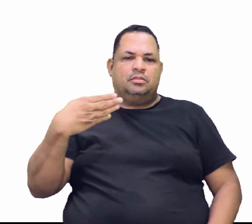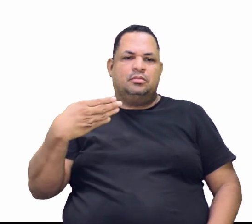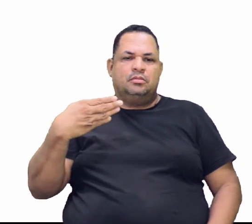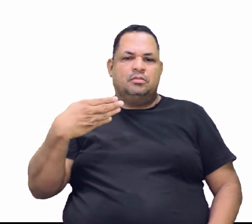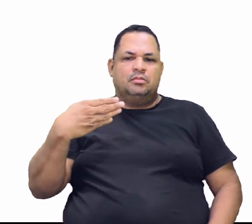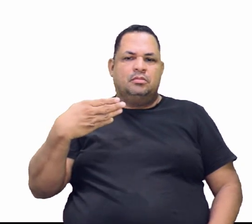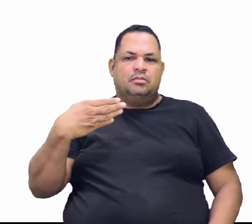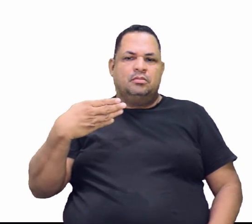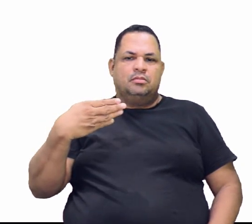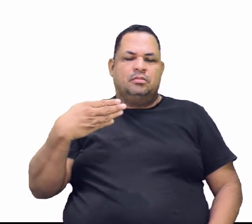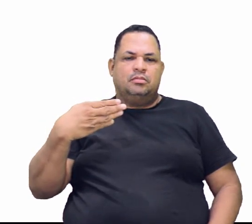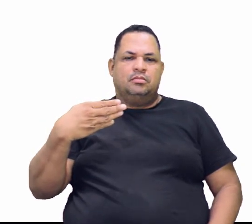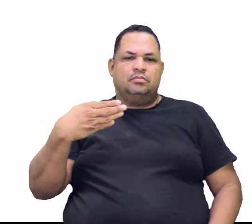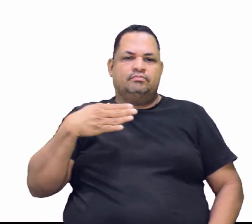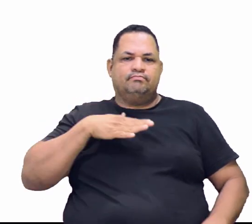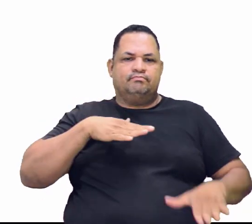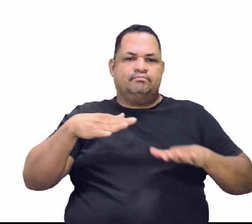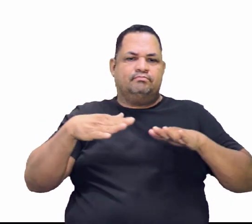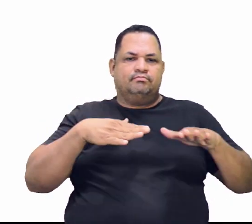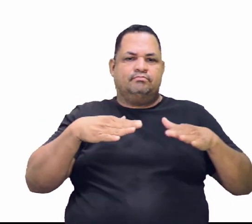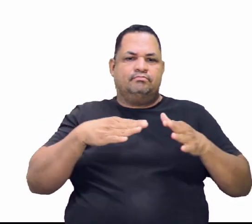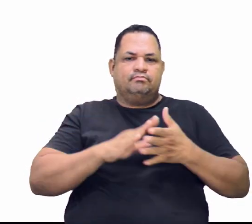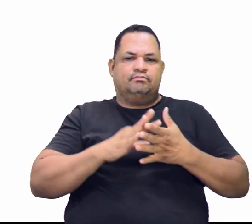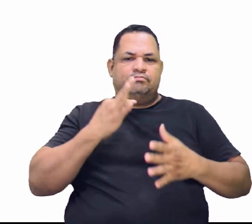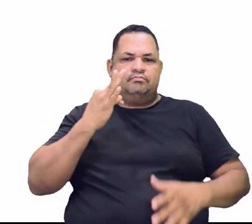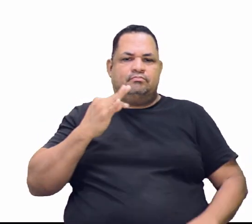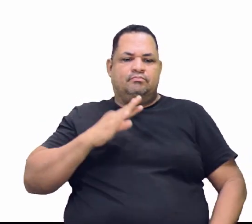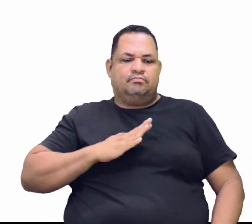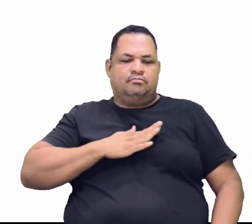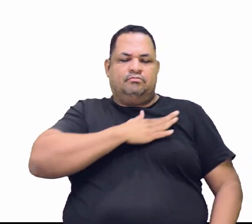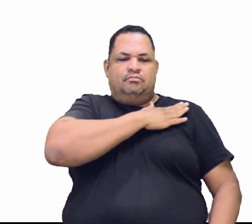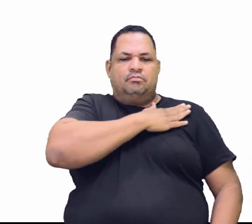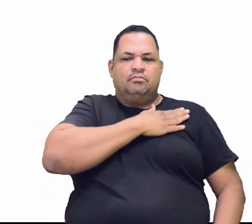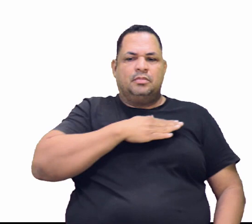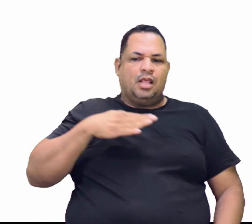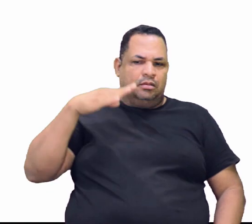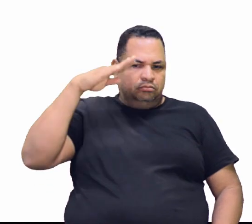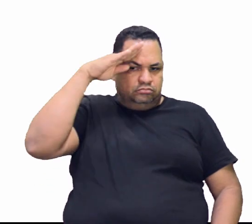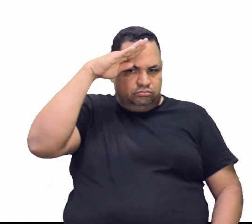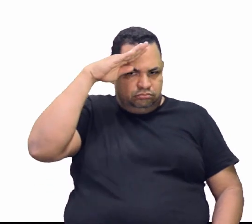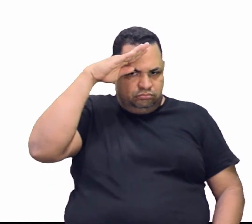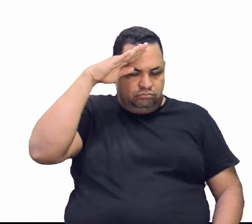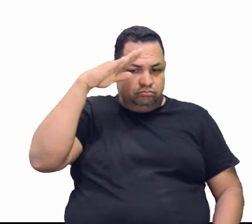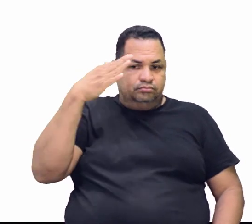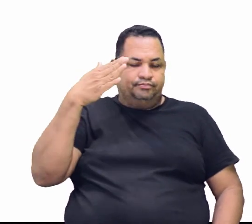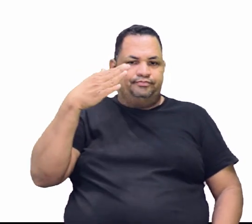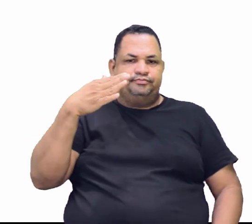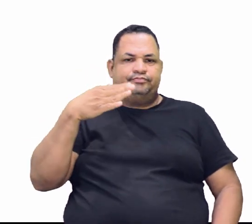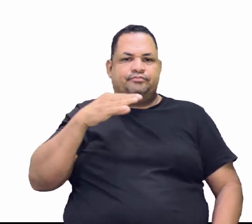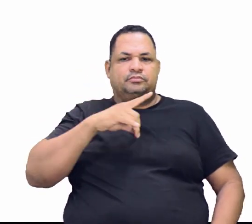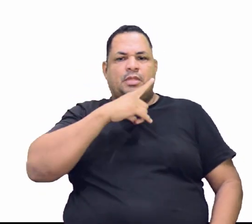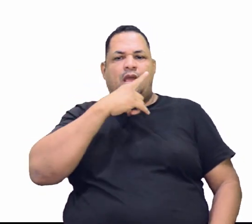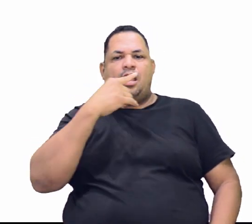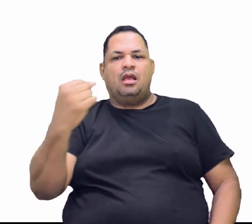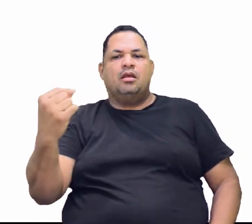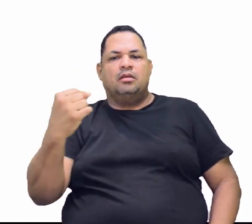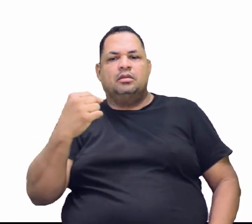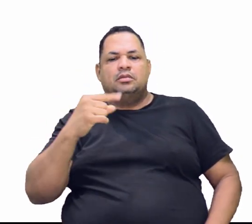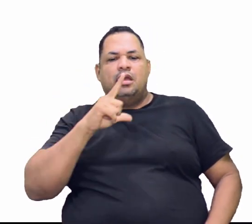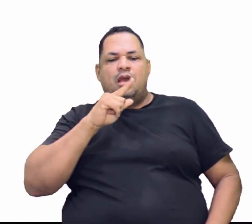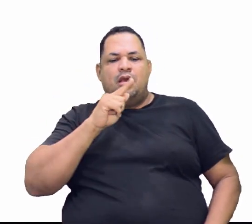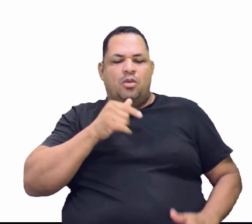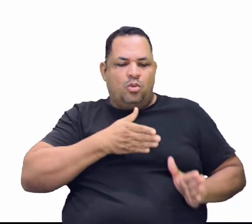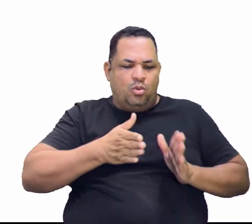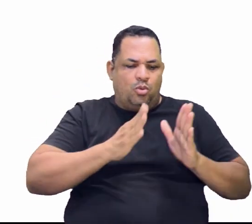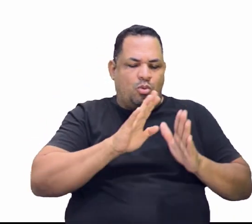1924, o movimento tenentista estava pegando pra caramba, aí ele foge pro